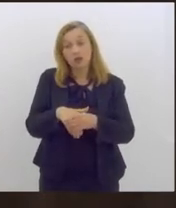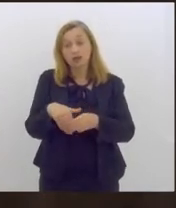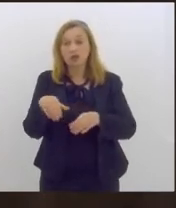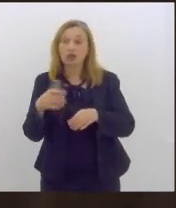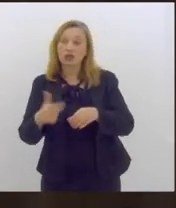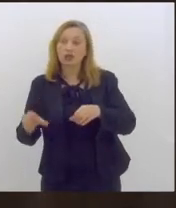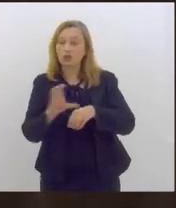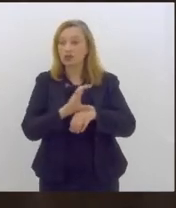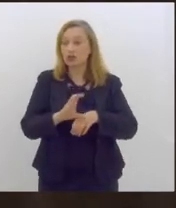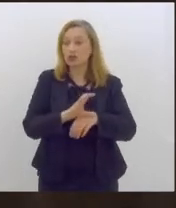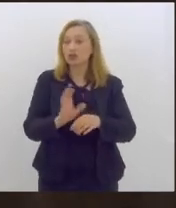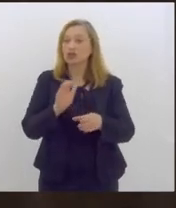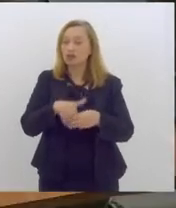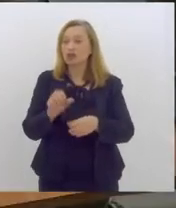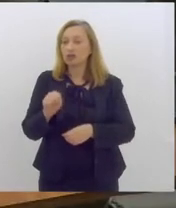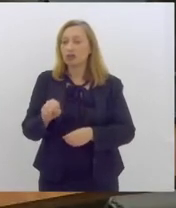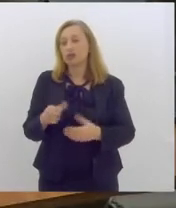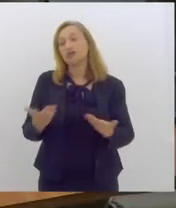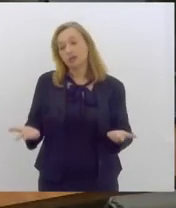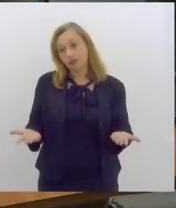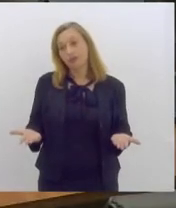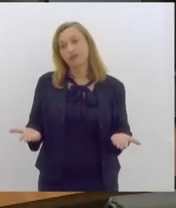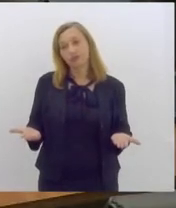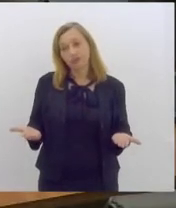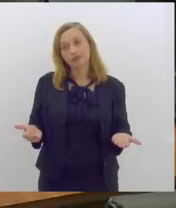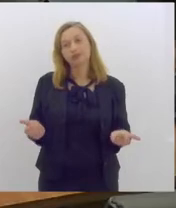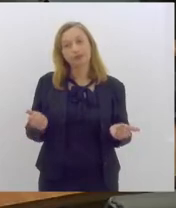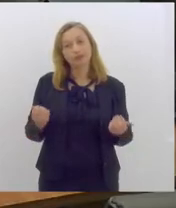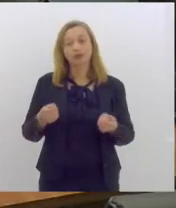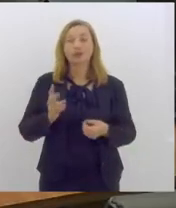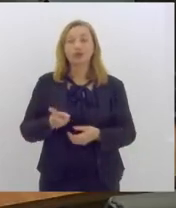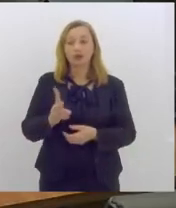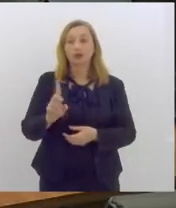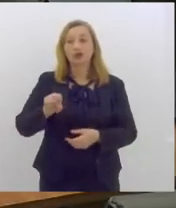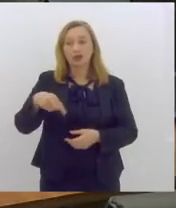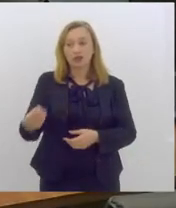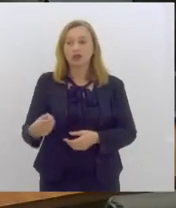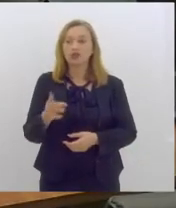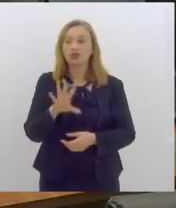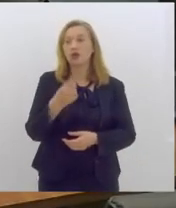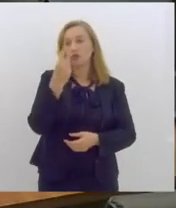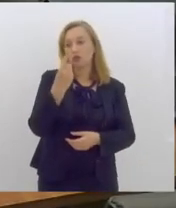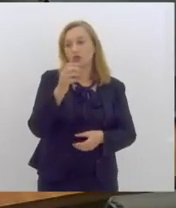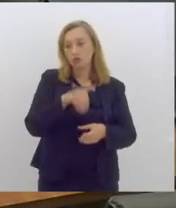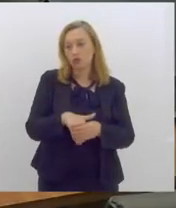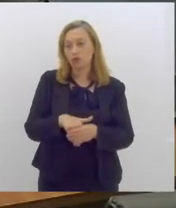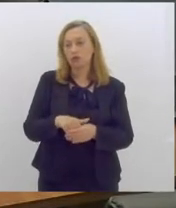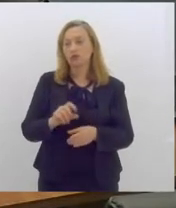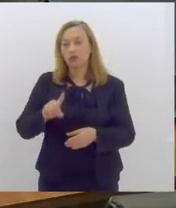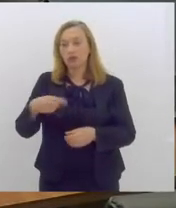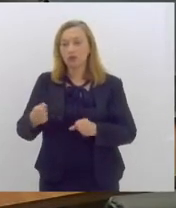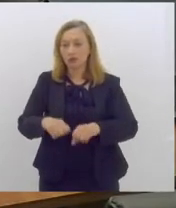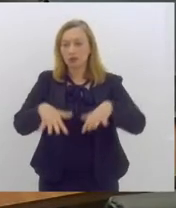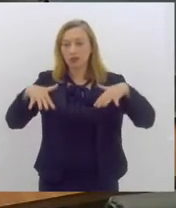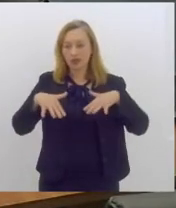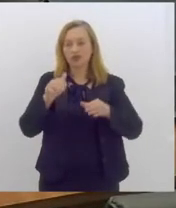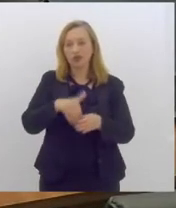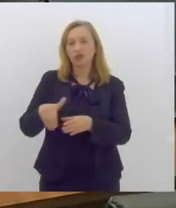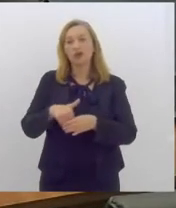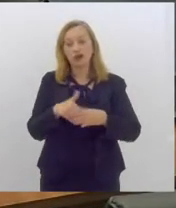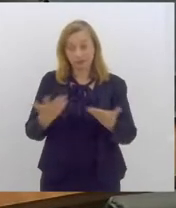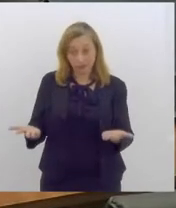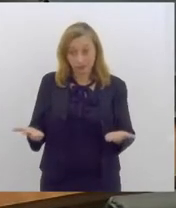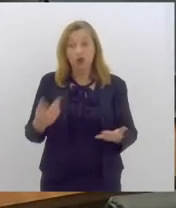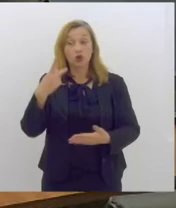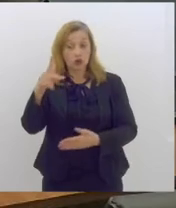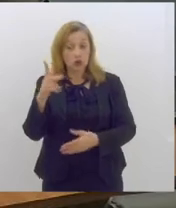de votar para voltar tá para depois prosseguir é um voto só mas a gente vai voltar no plenário Pois é um